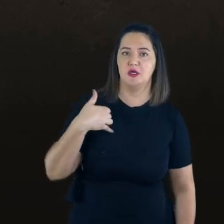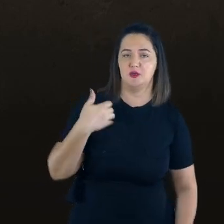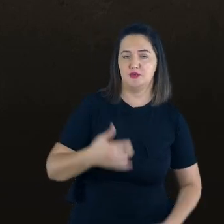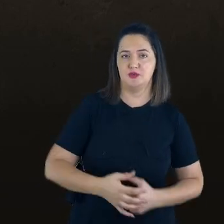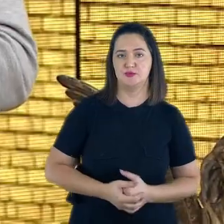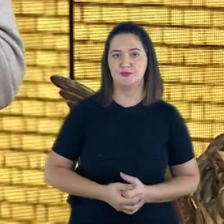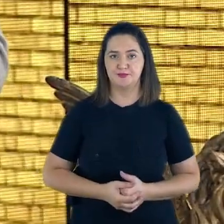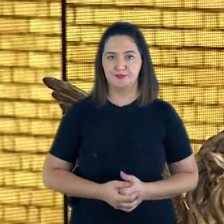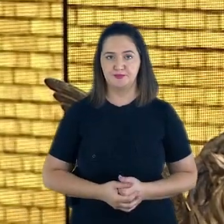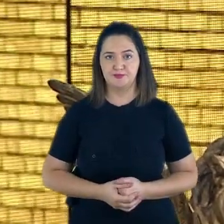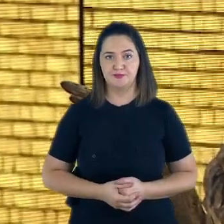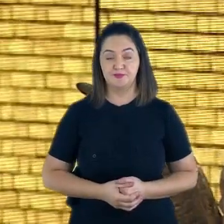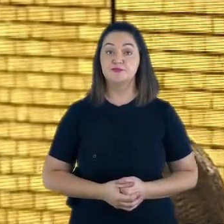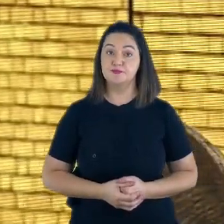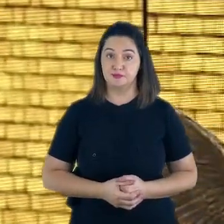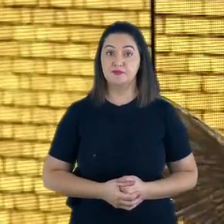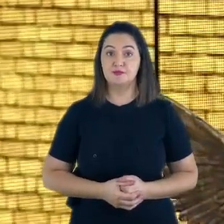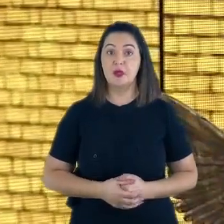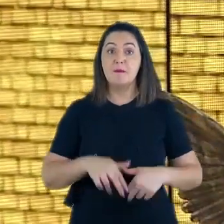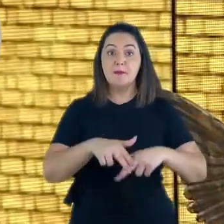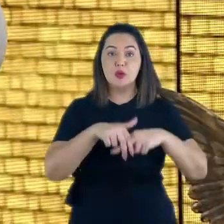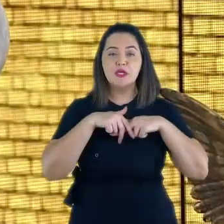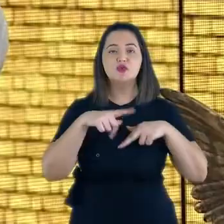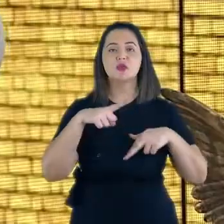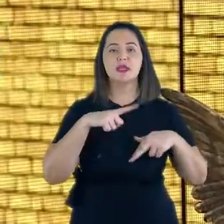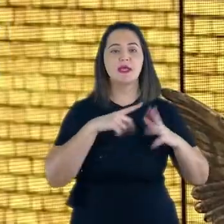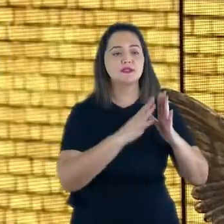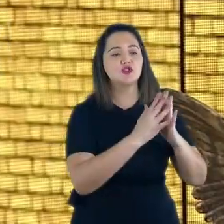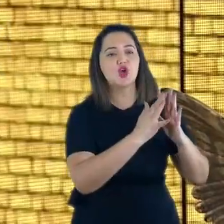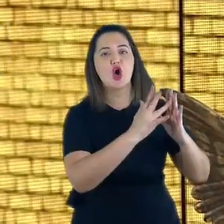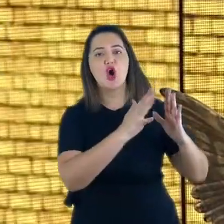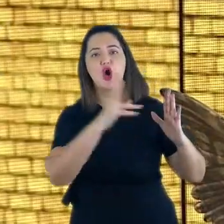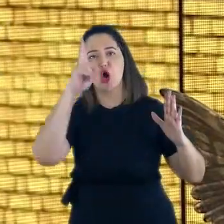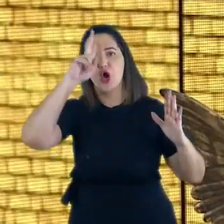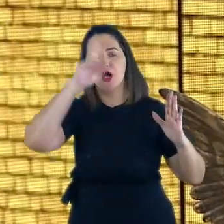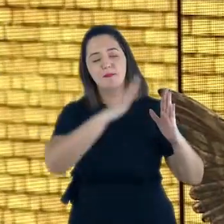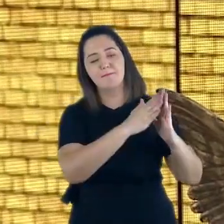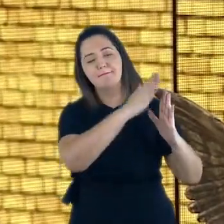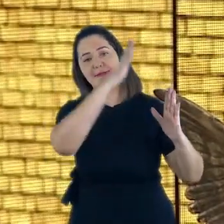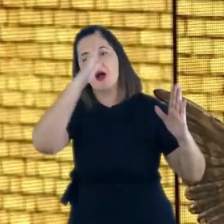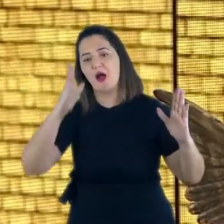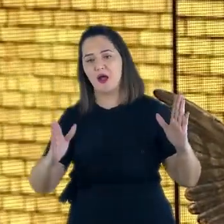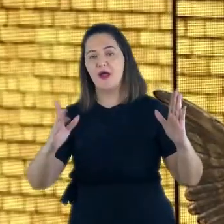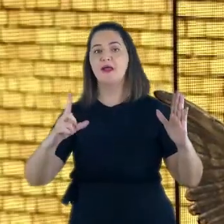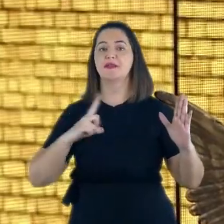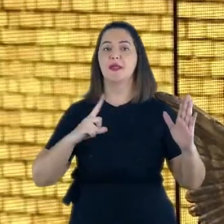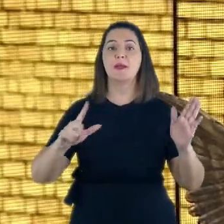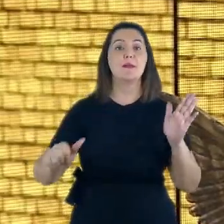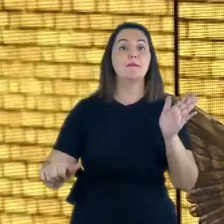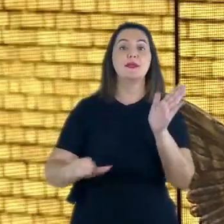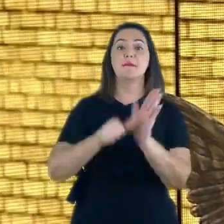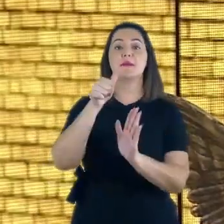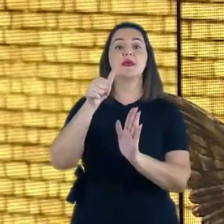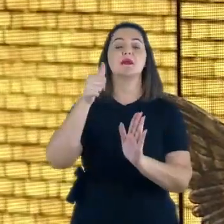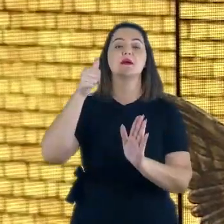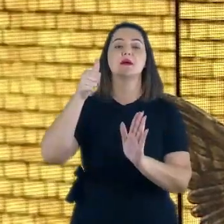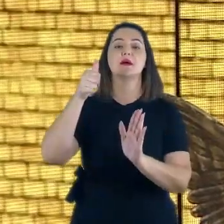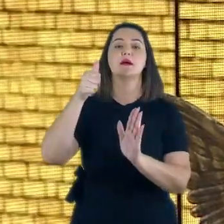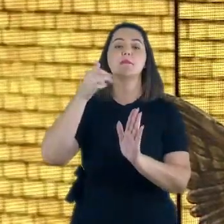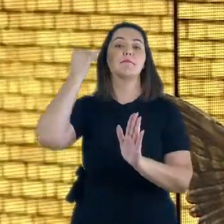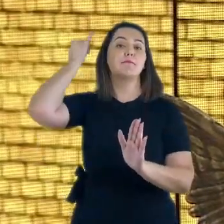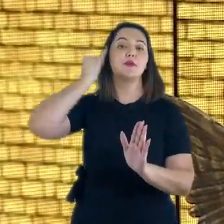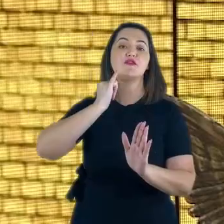do Mar Morto. Agora, é no meio dessa vasta extensão da história que encontramos a primeira profecia de tempo de